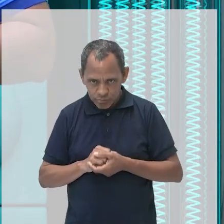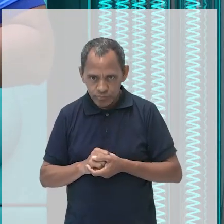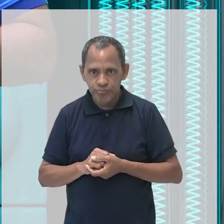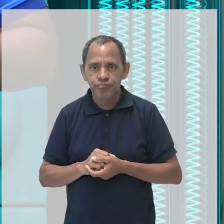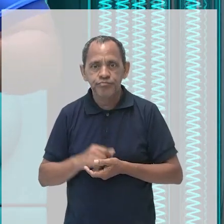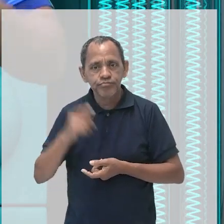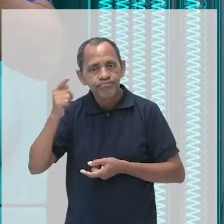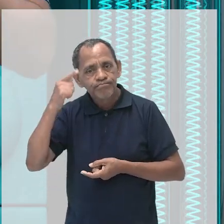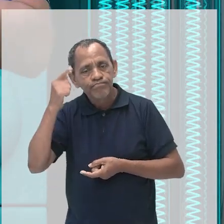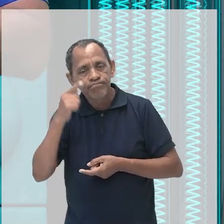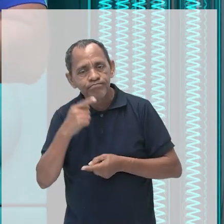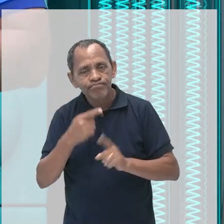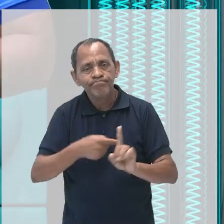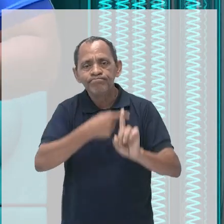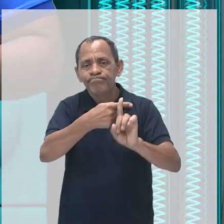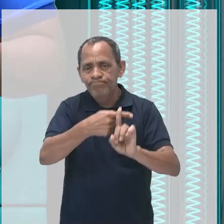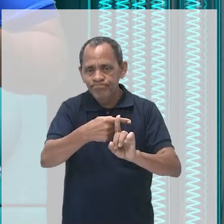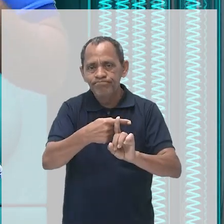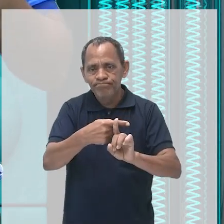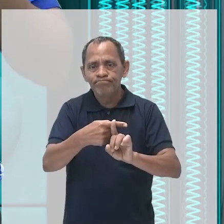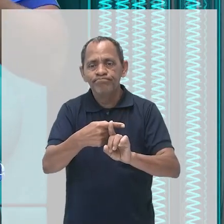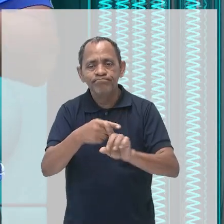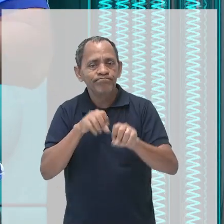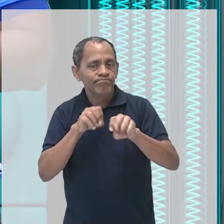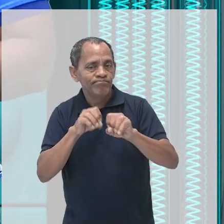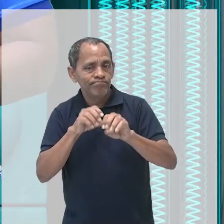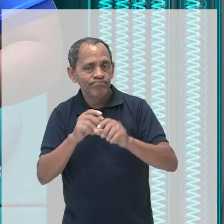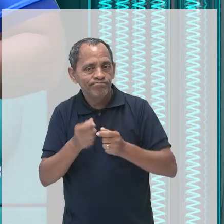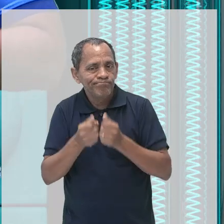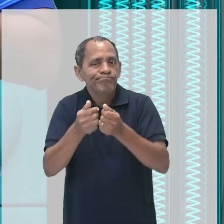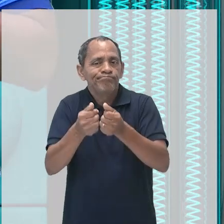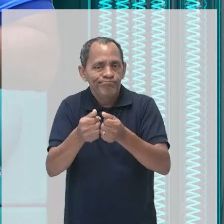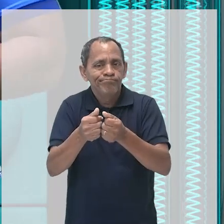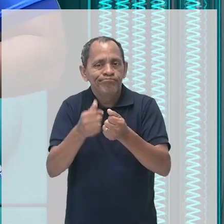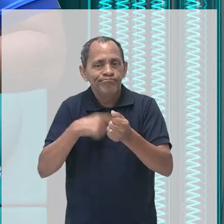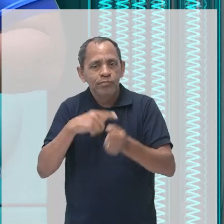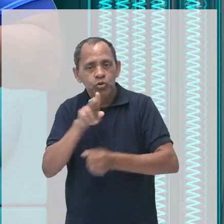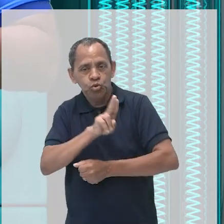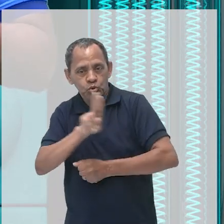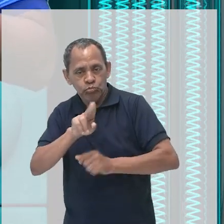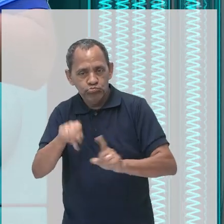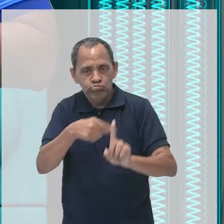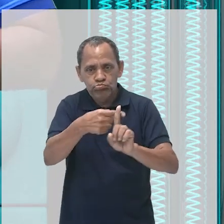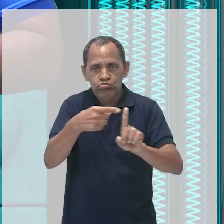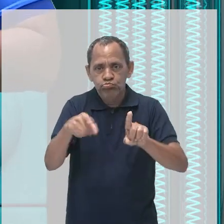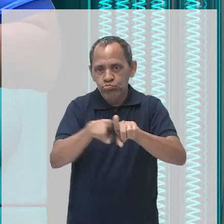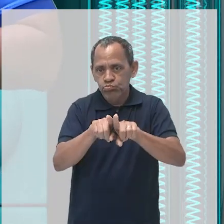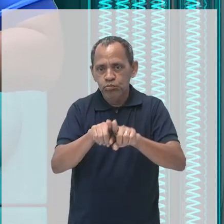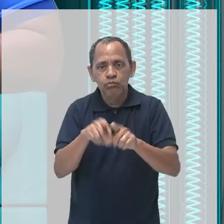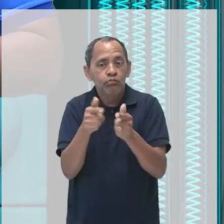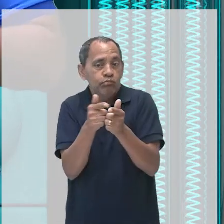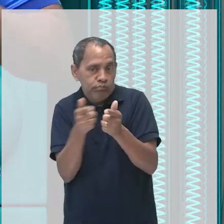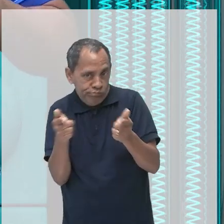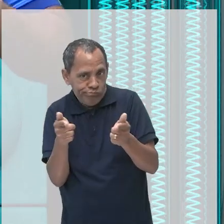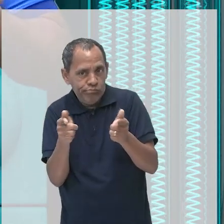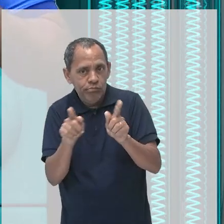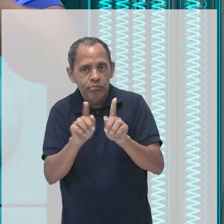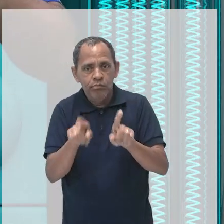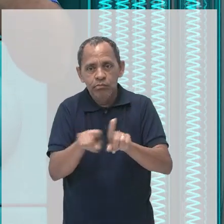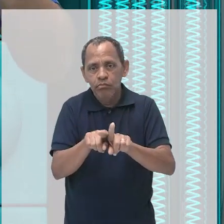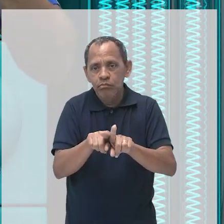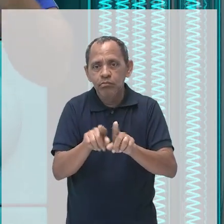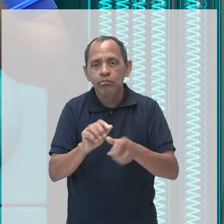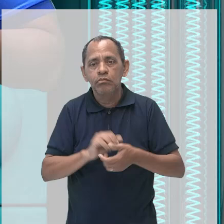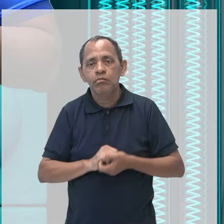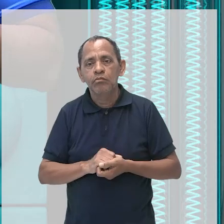positiva também para a questão da educação financeira, para a questão de você ter o nome positivo, ou seja, ter o nome limpo na praça. Então,